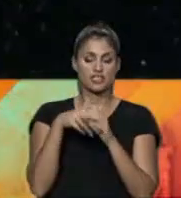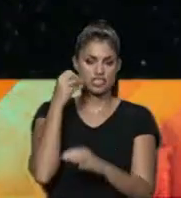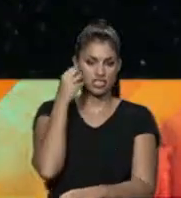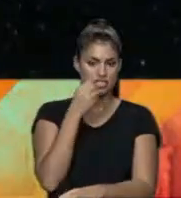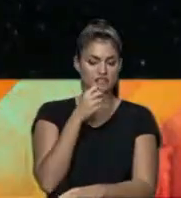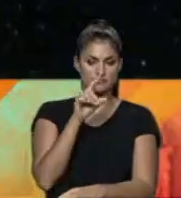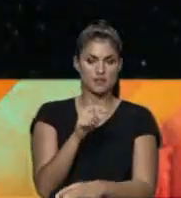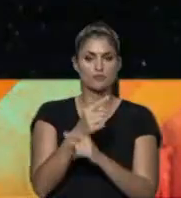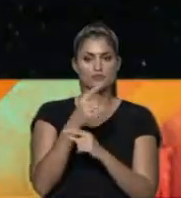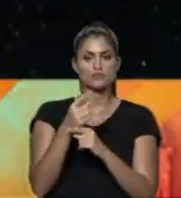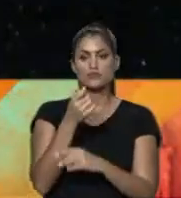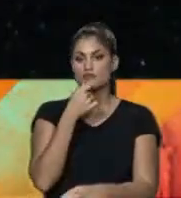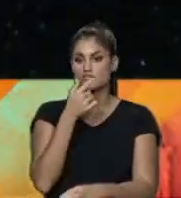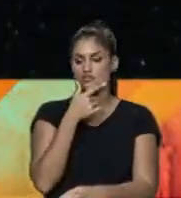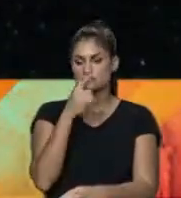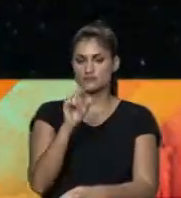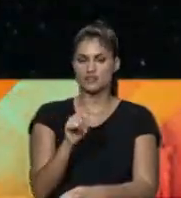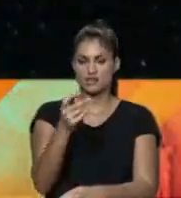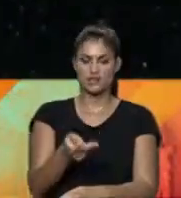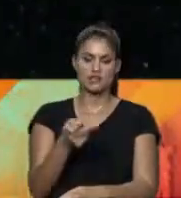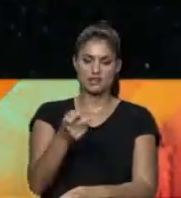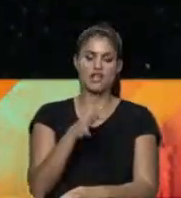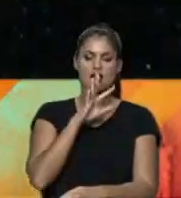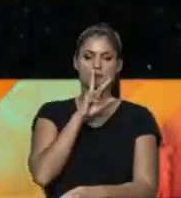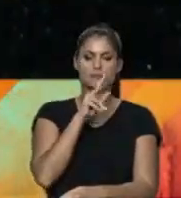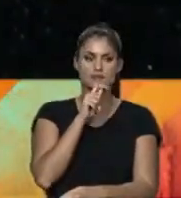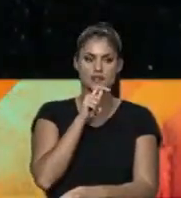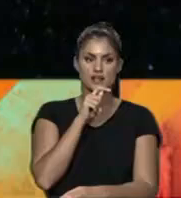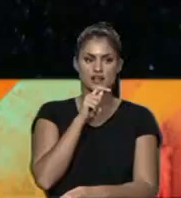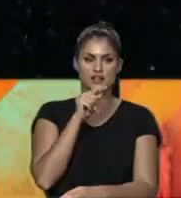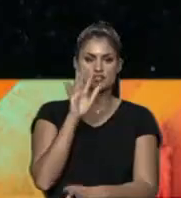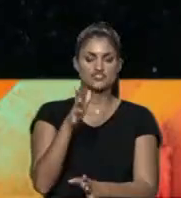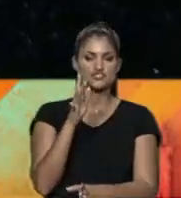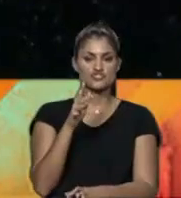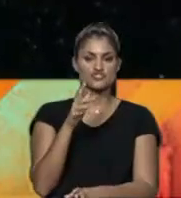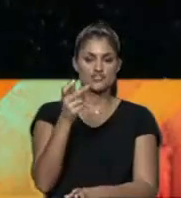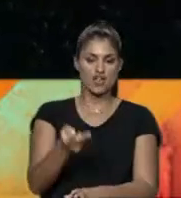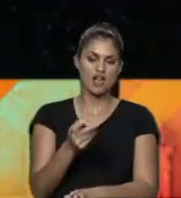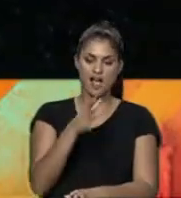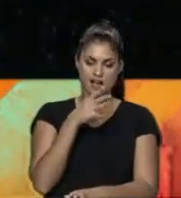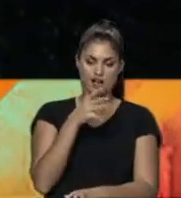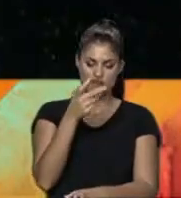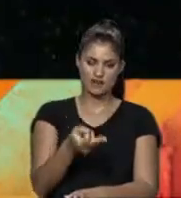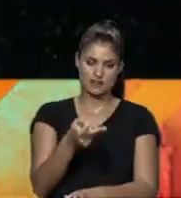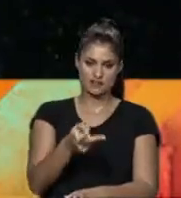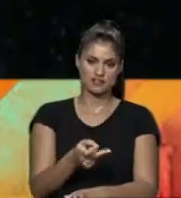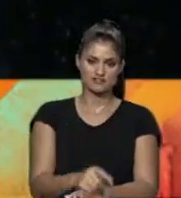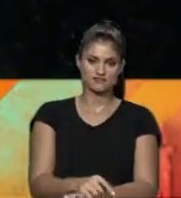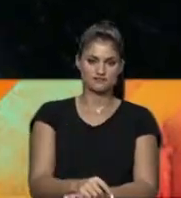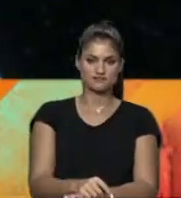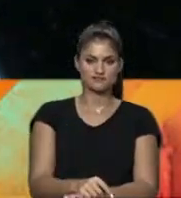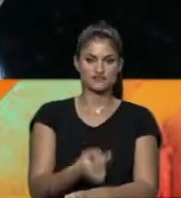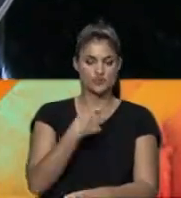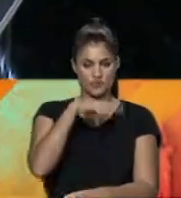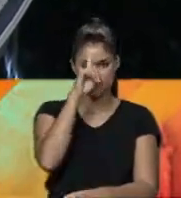até porque o feijão, não é? O feijão tem que ficar. A minha mãe me põe de molho, já puseste de molho o feijão. Pois é, não há cá feijão de lata. Eu